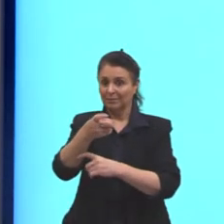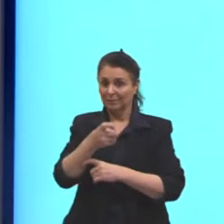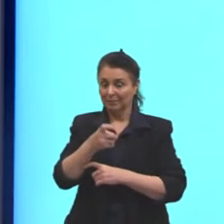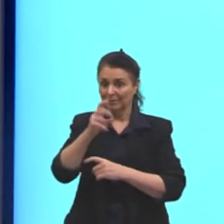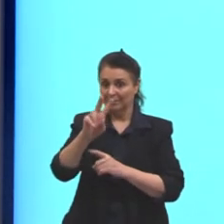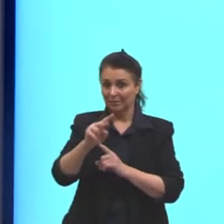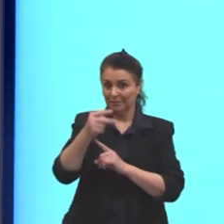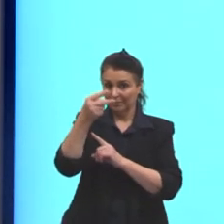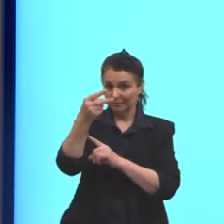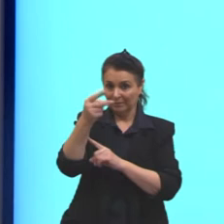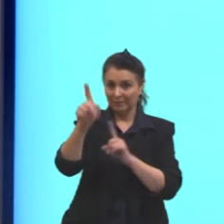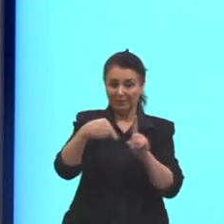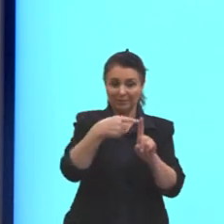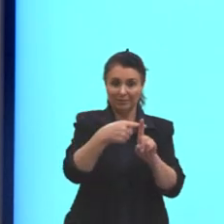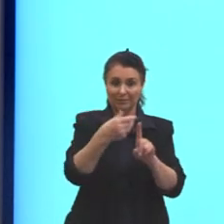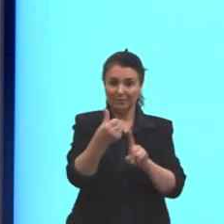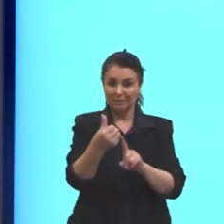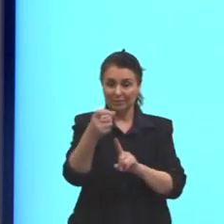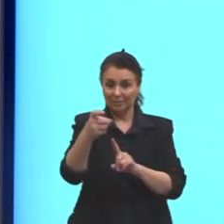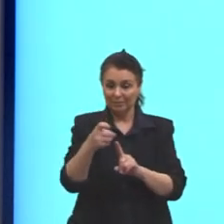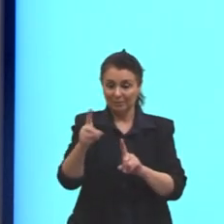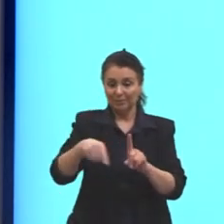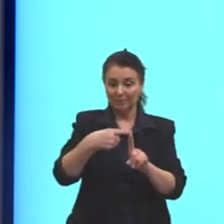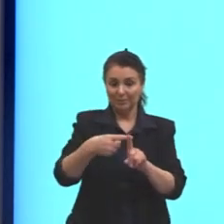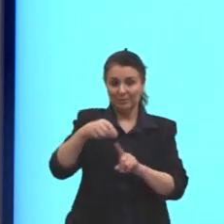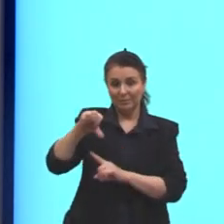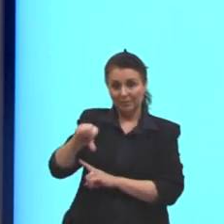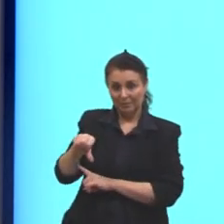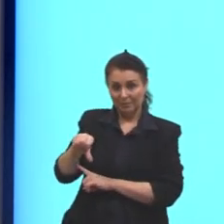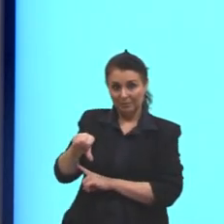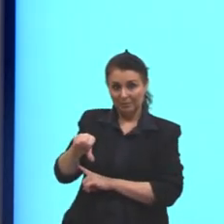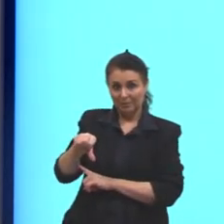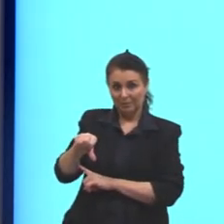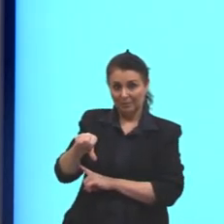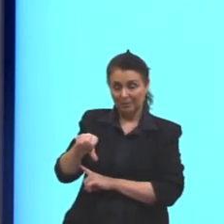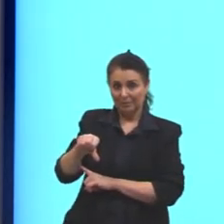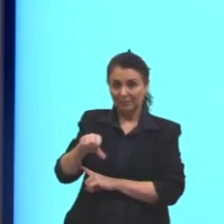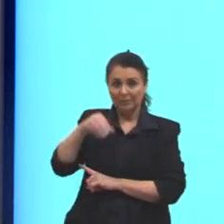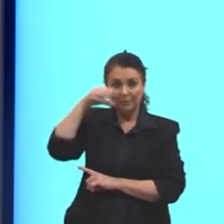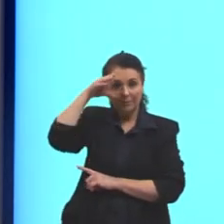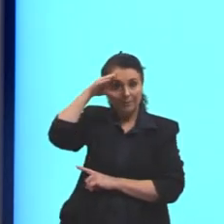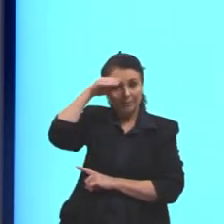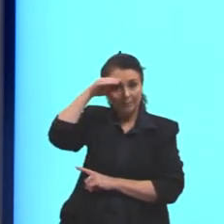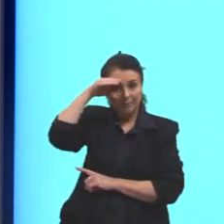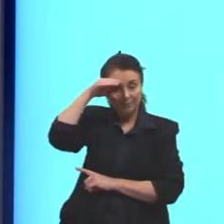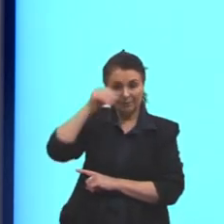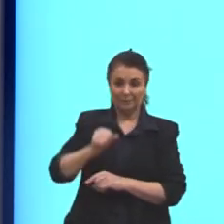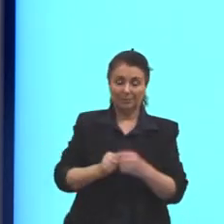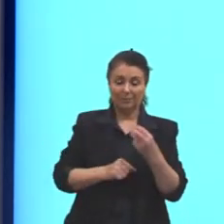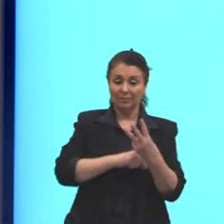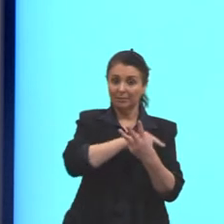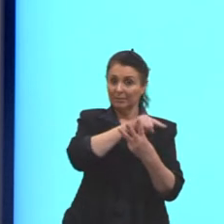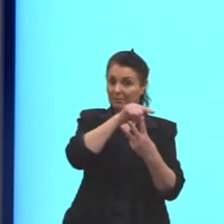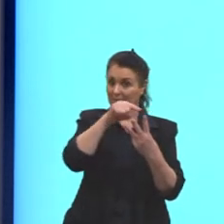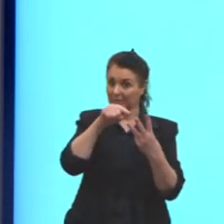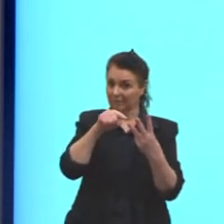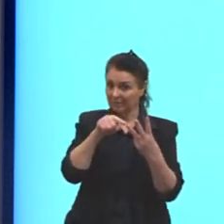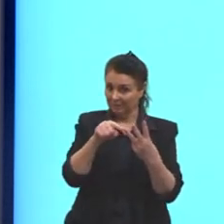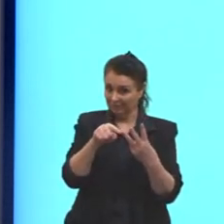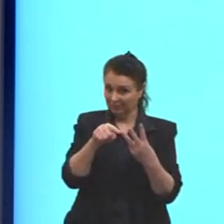+ 6x + 9 vocês devem observar tá desses três termos